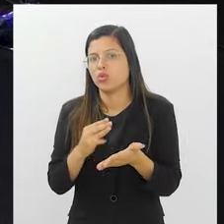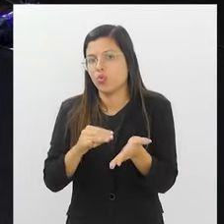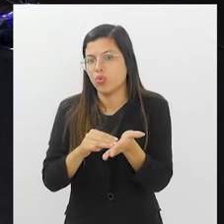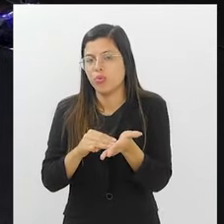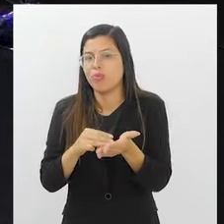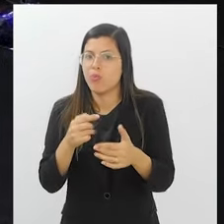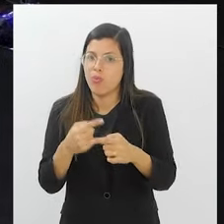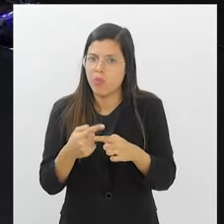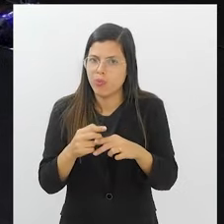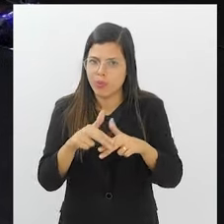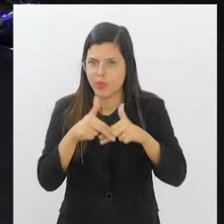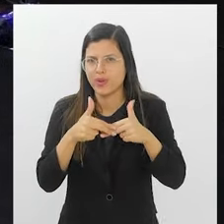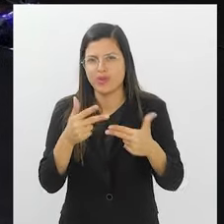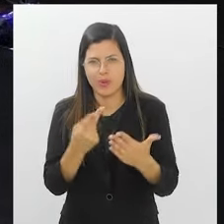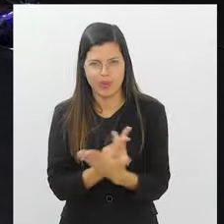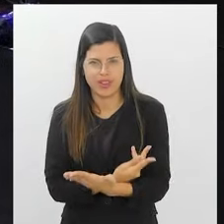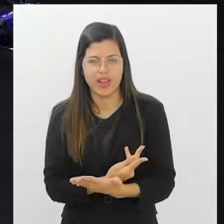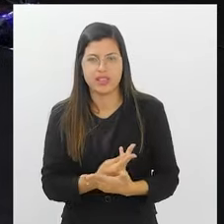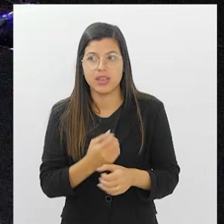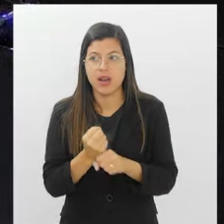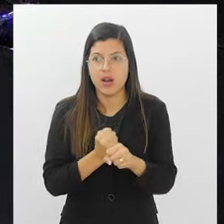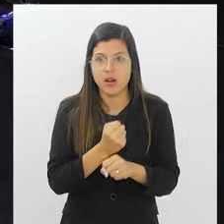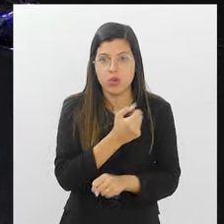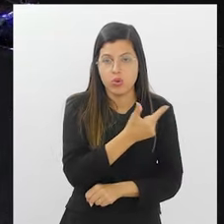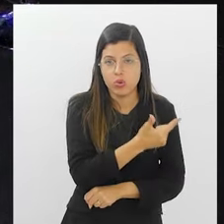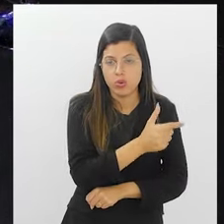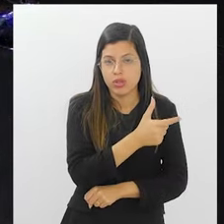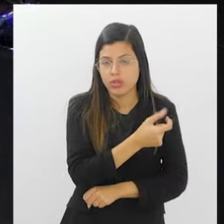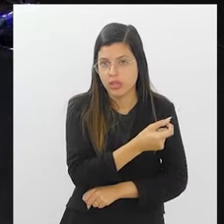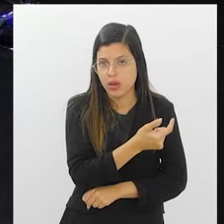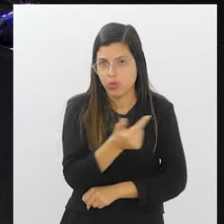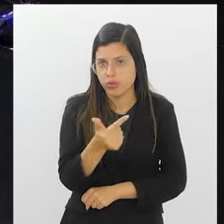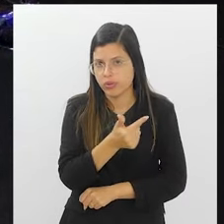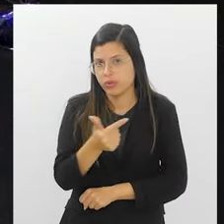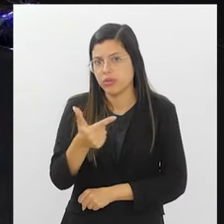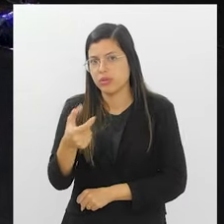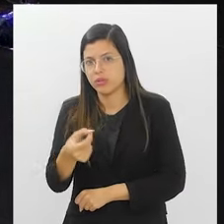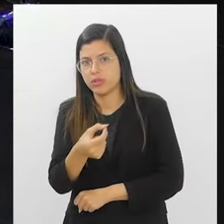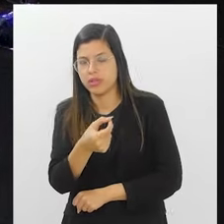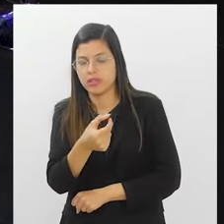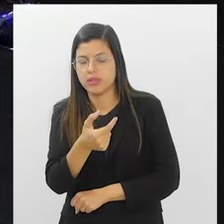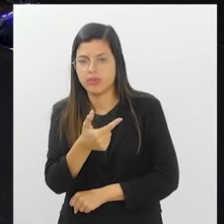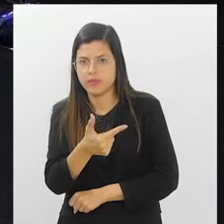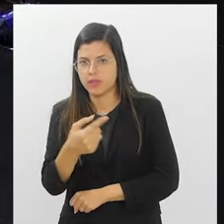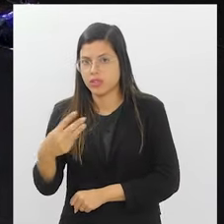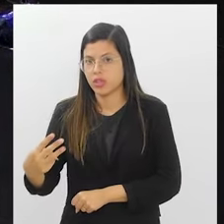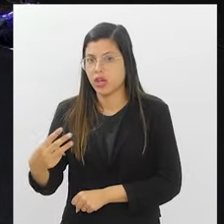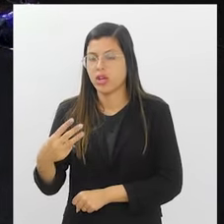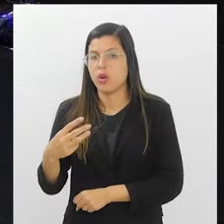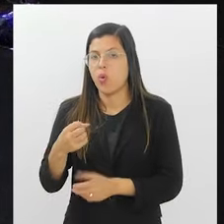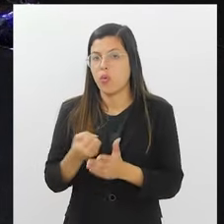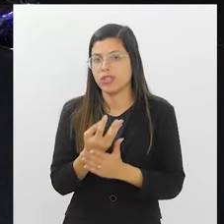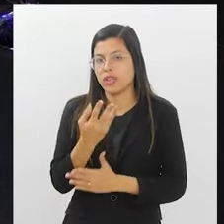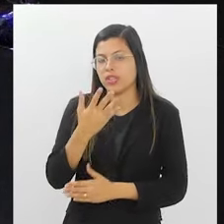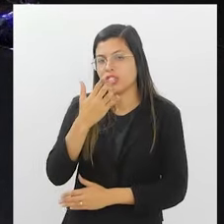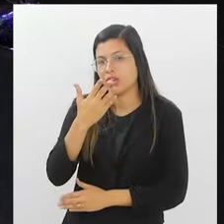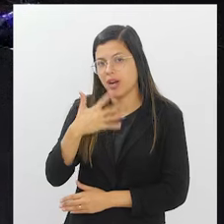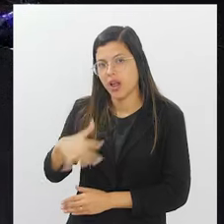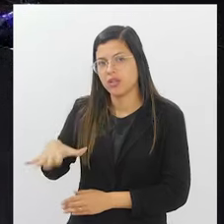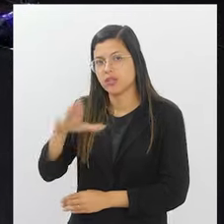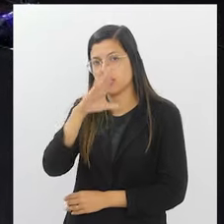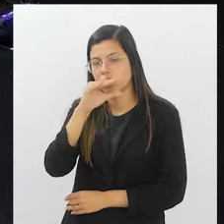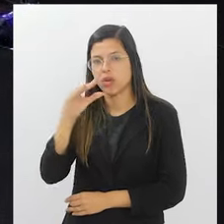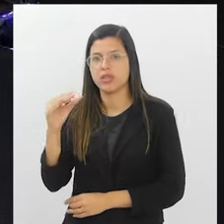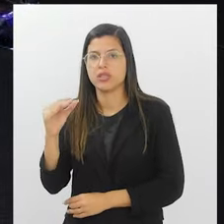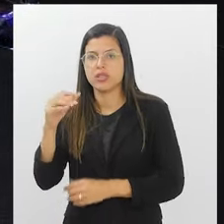razões para isso. De 2022 a 2023, no Brasil, o número de crianças e adolescentes com